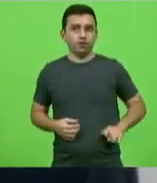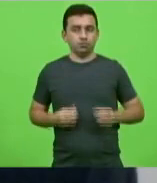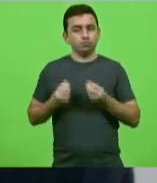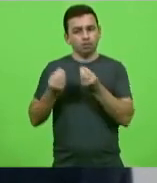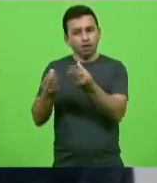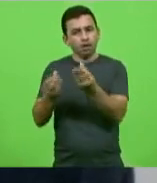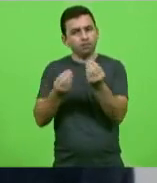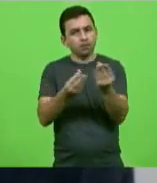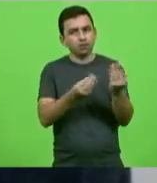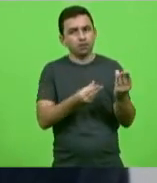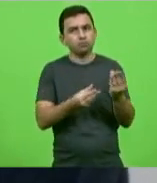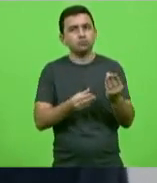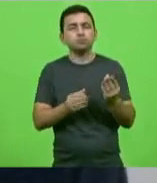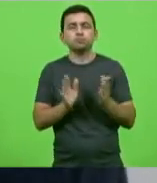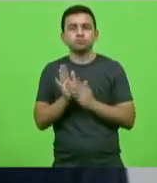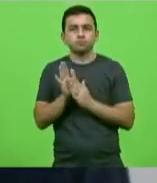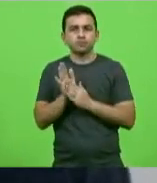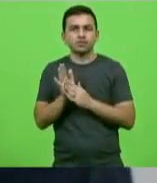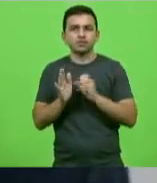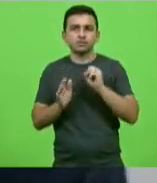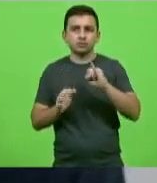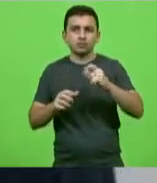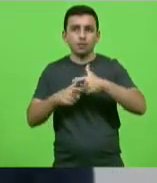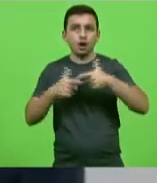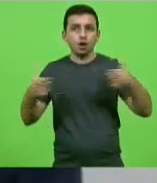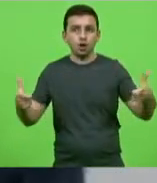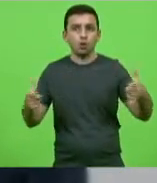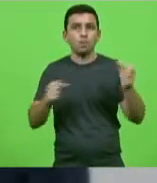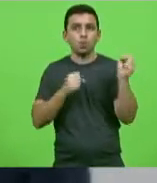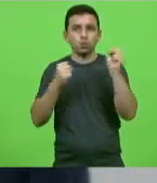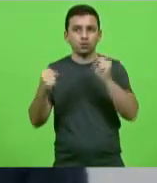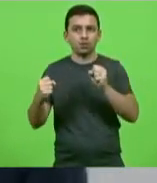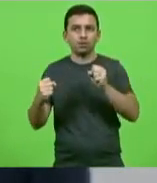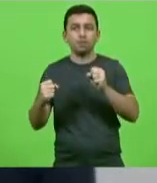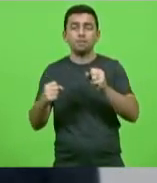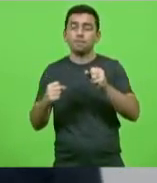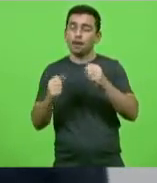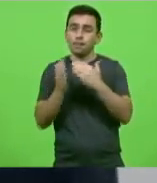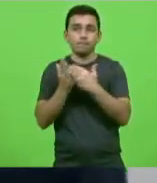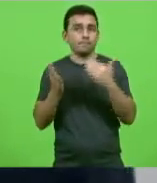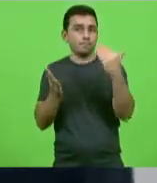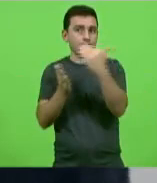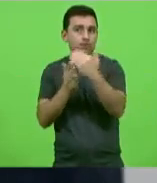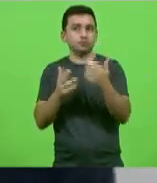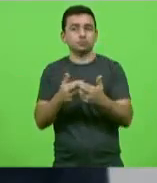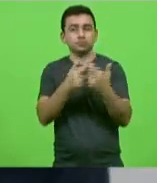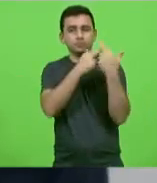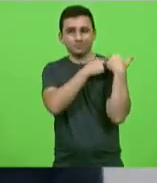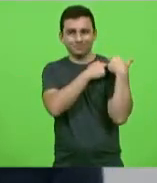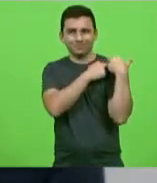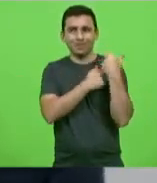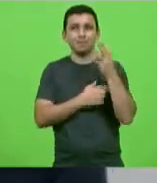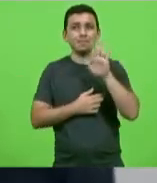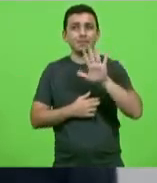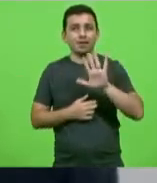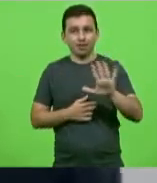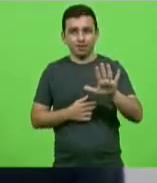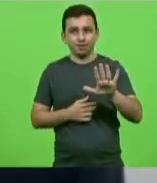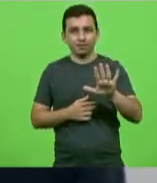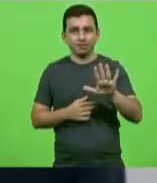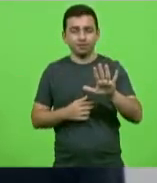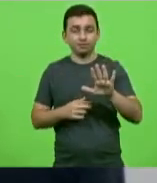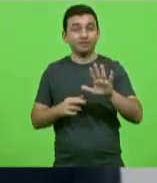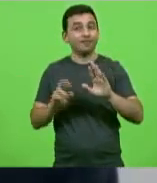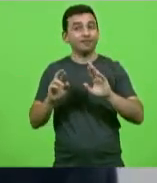mão. A propósito, quanto maior a insígnia do poder, maior a sua responsabilidade. Mas,